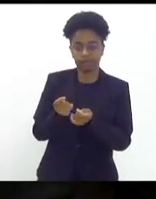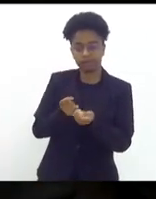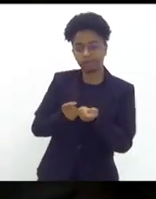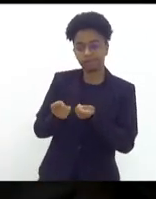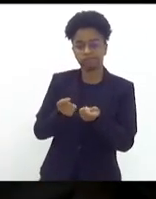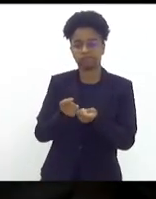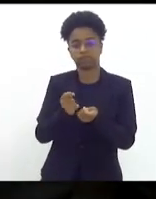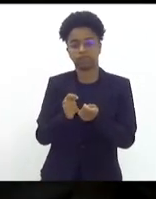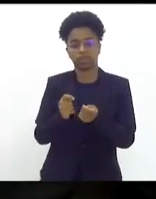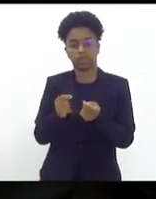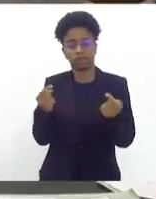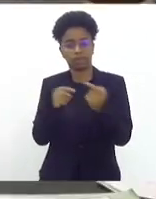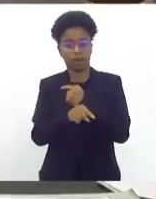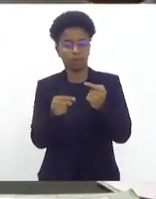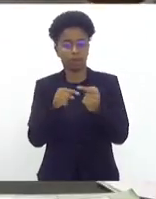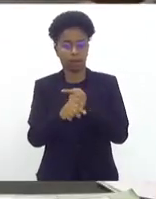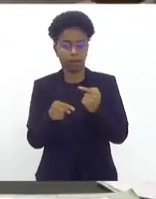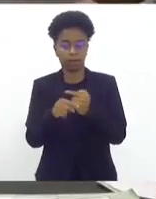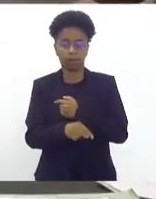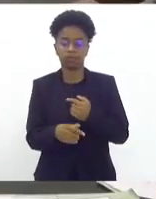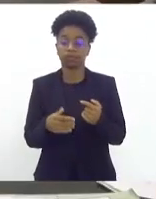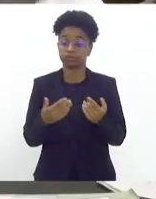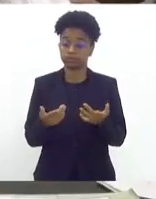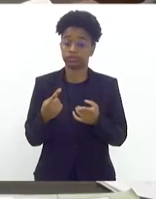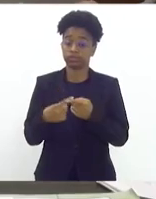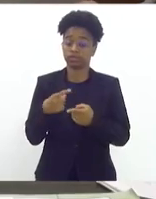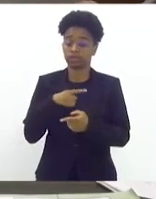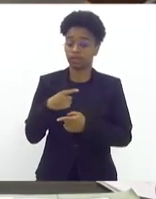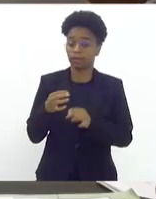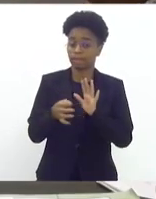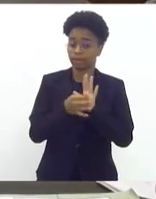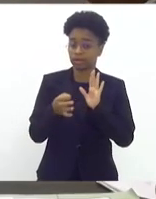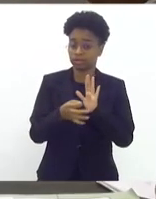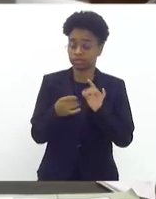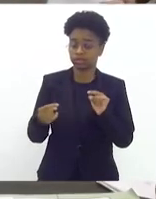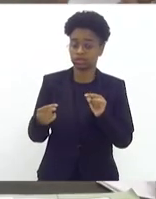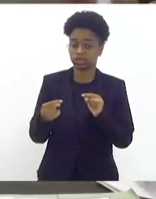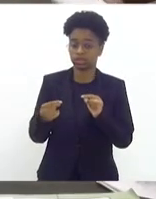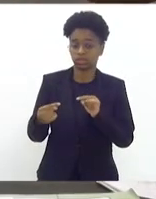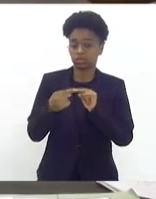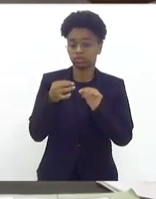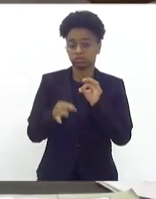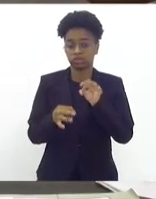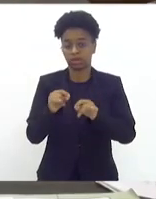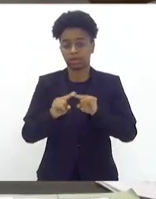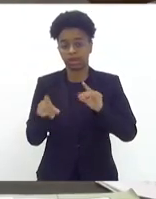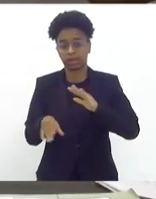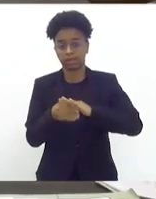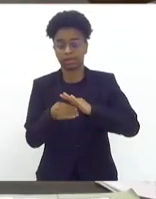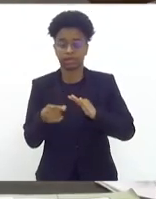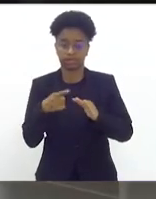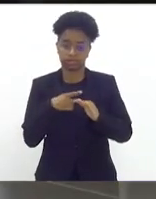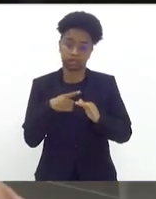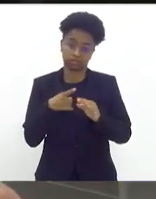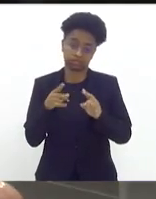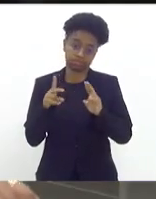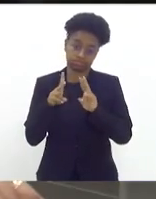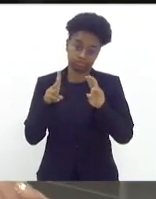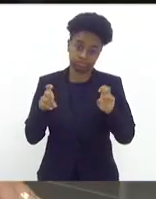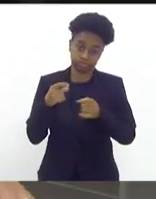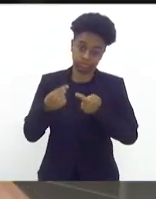eventuais contradições. É porque até um parecer pela juridicidade com emendas já adentraria mérito. Vossa Excelência, obviamente,